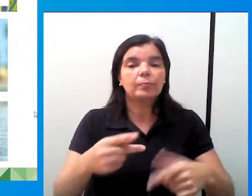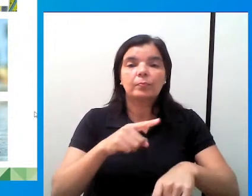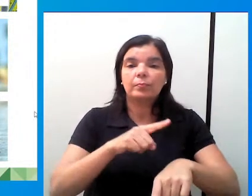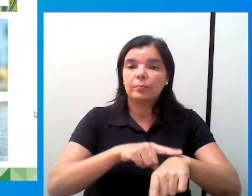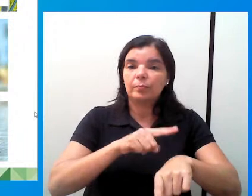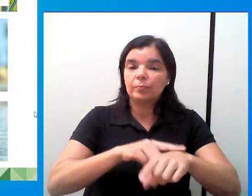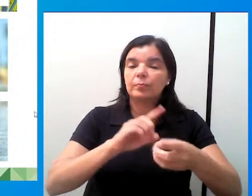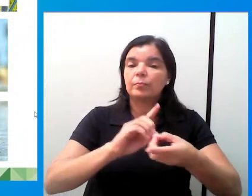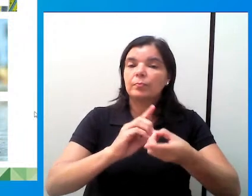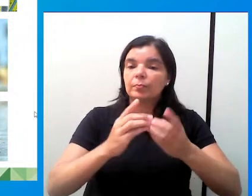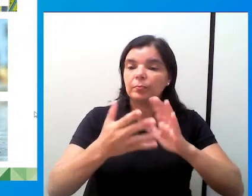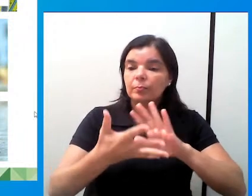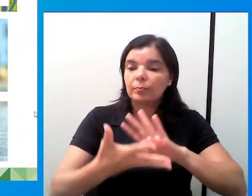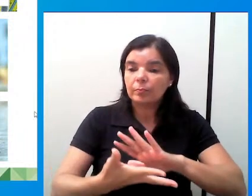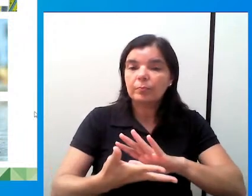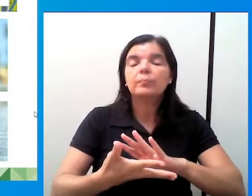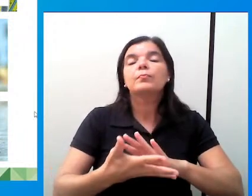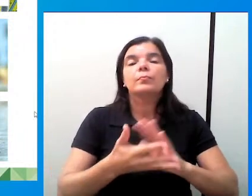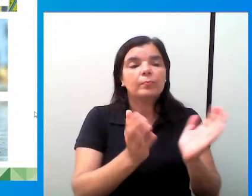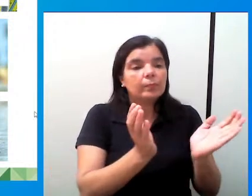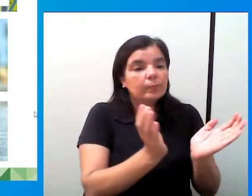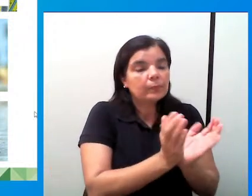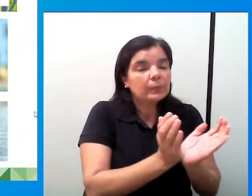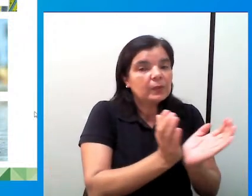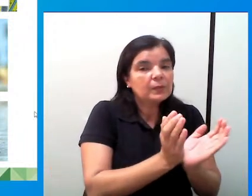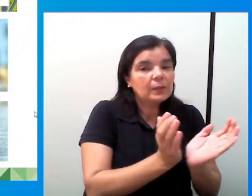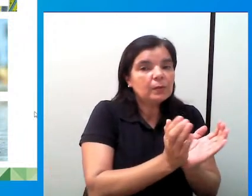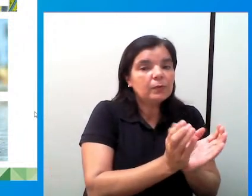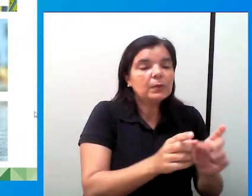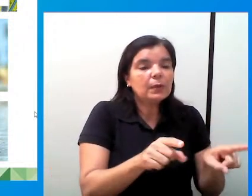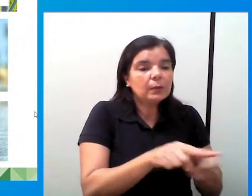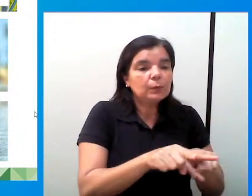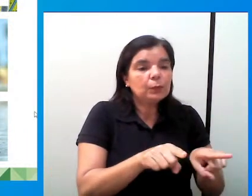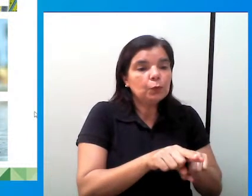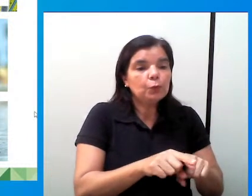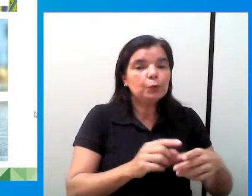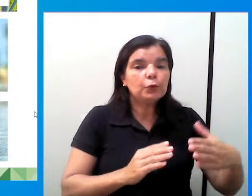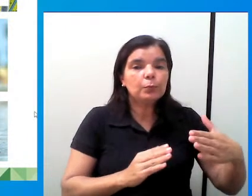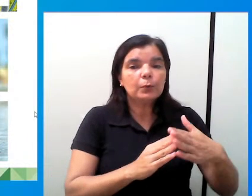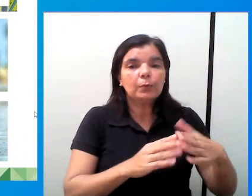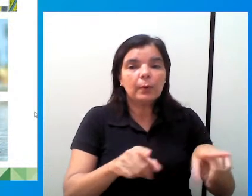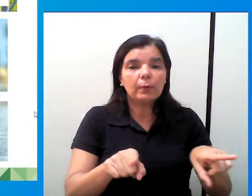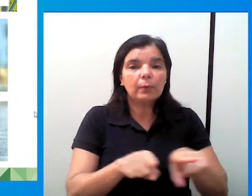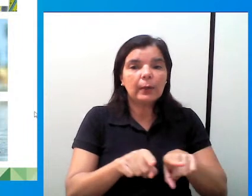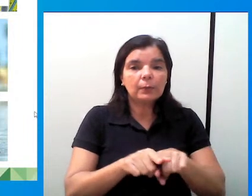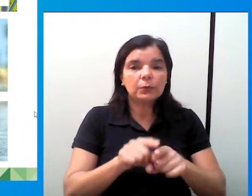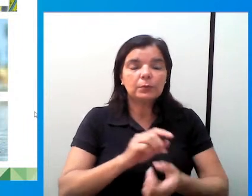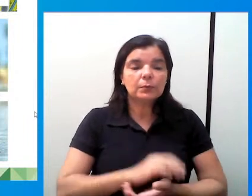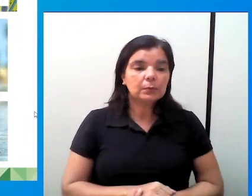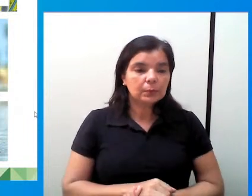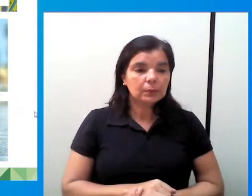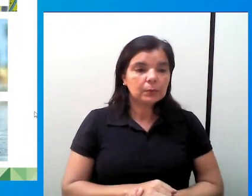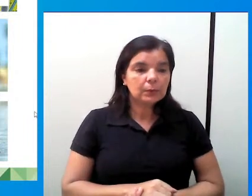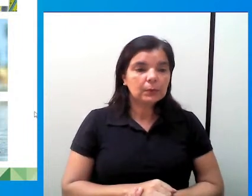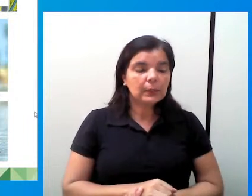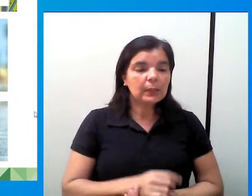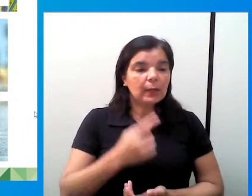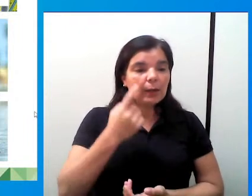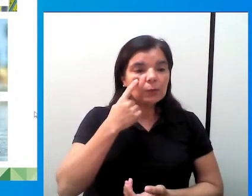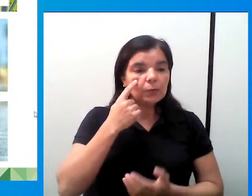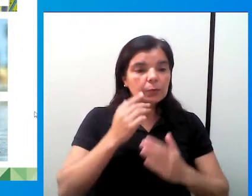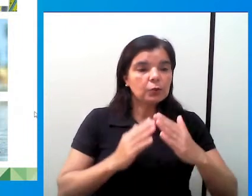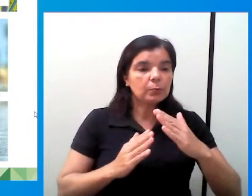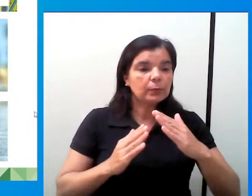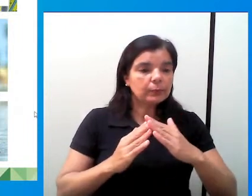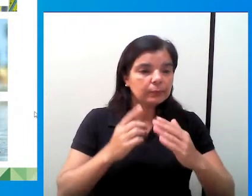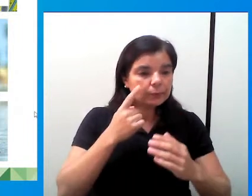diálogo com a nossa comunidade interna e externa também, é fato que a gente não conhece tudo o que fazemos. É fato que